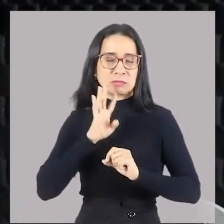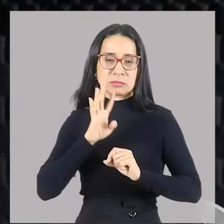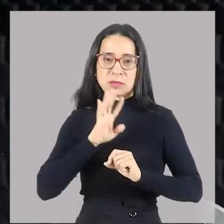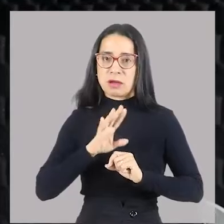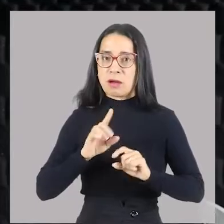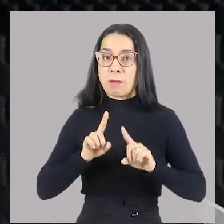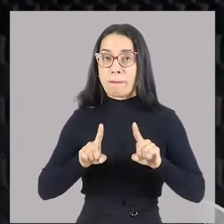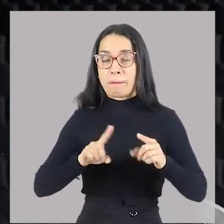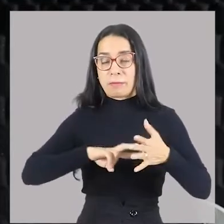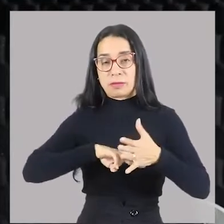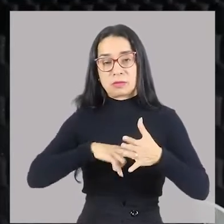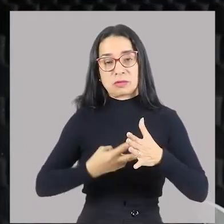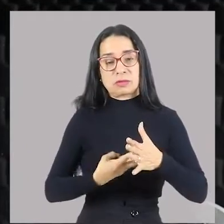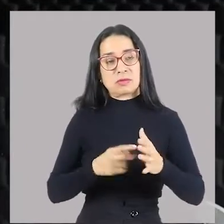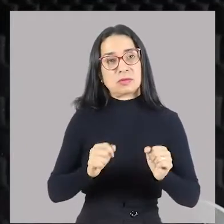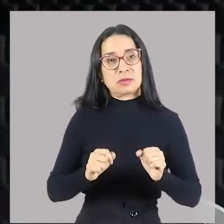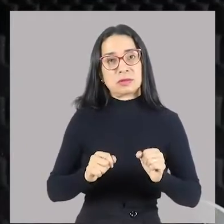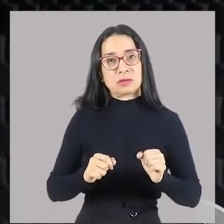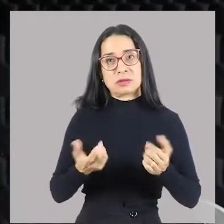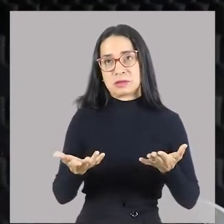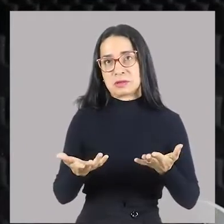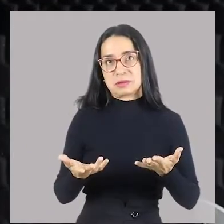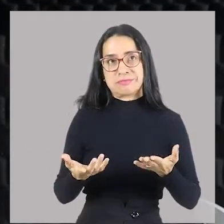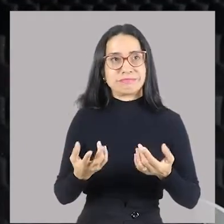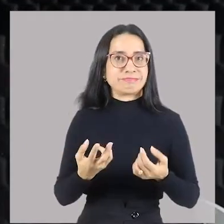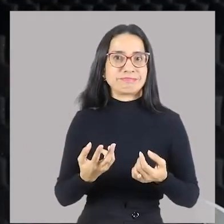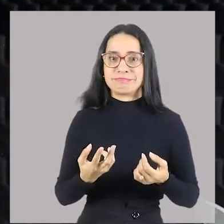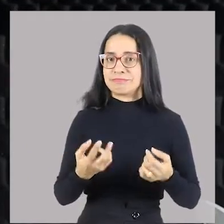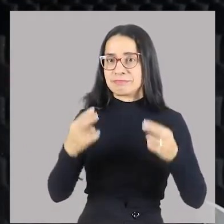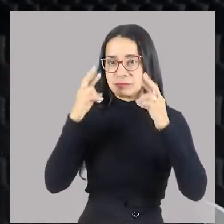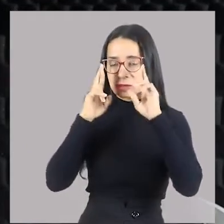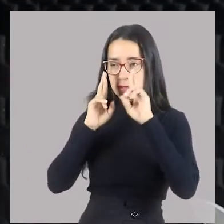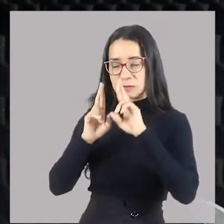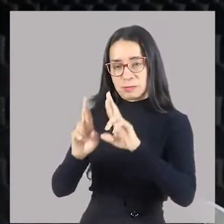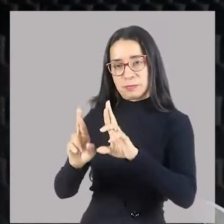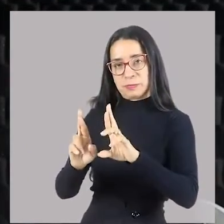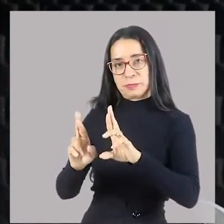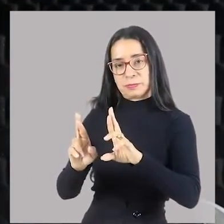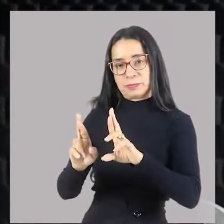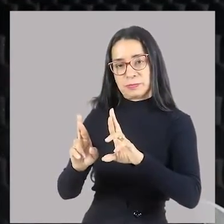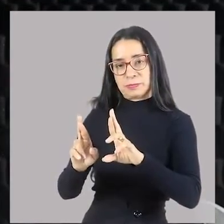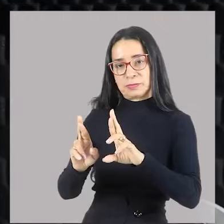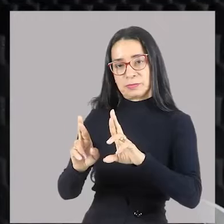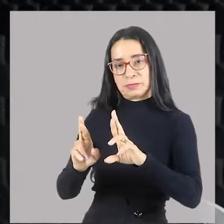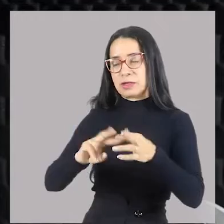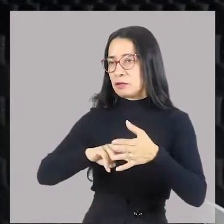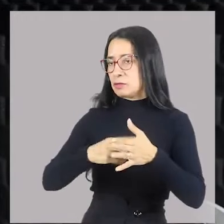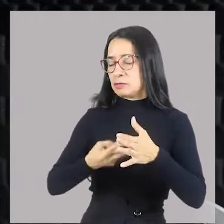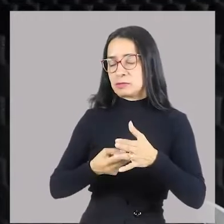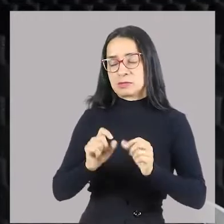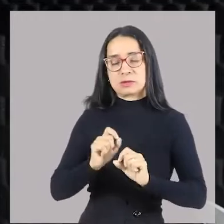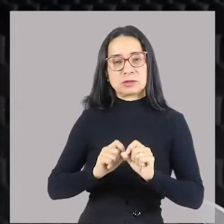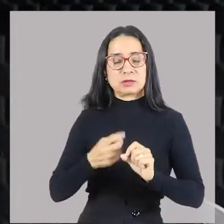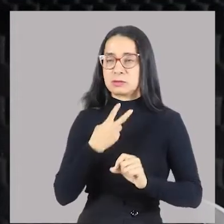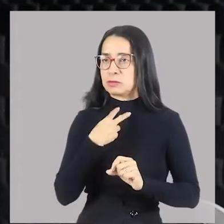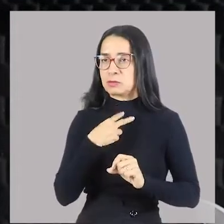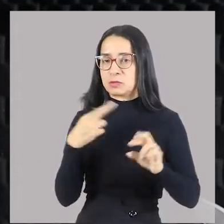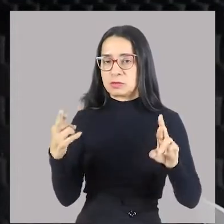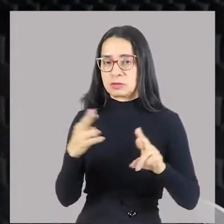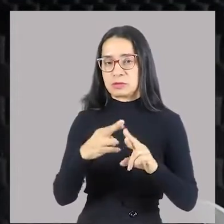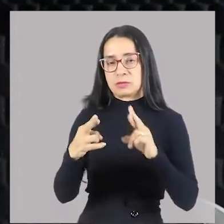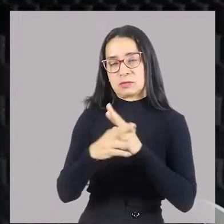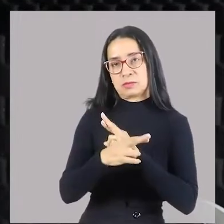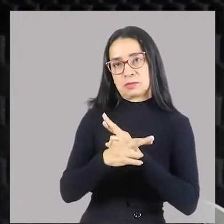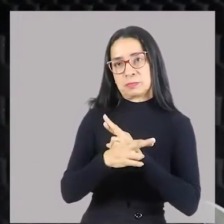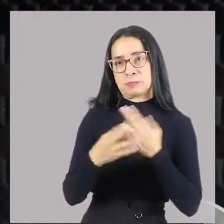significa que você não deva respeitar. Isso não significa que você não pode se relacionar. O respeito, acima